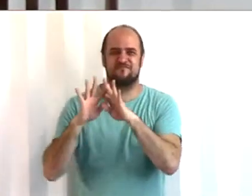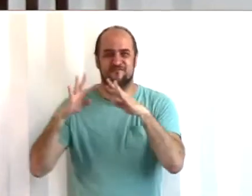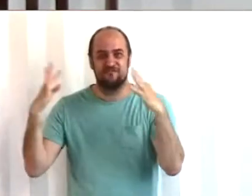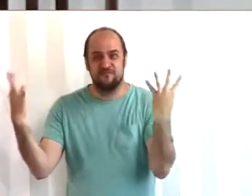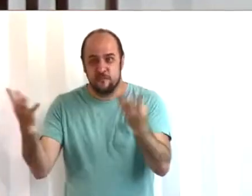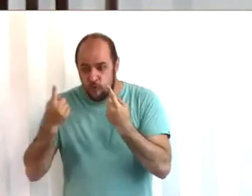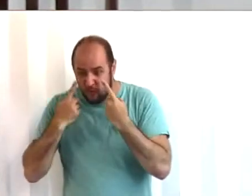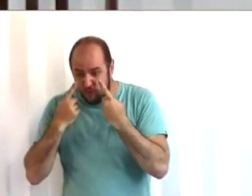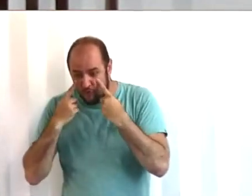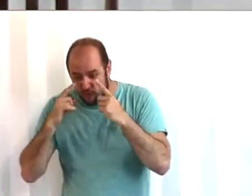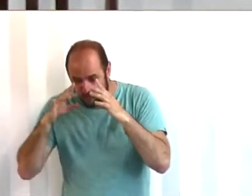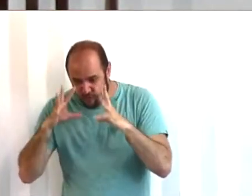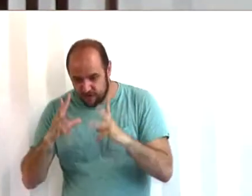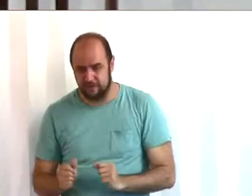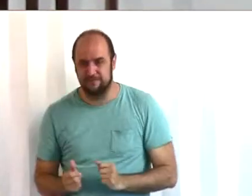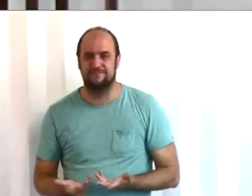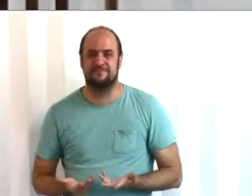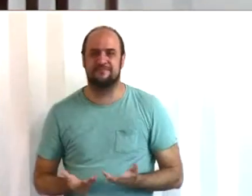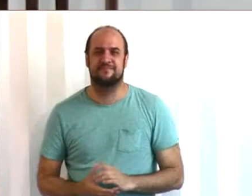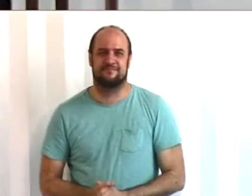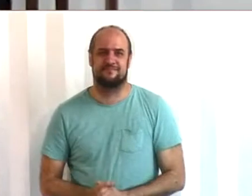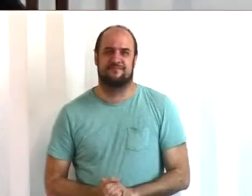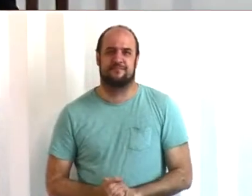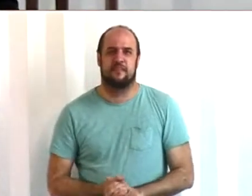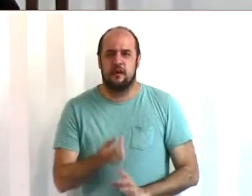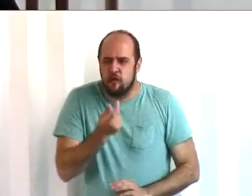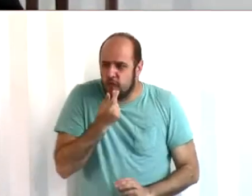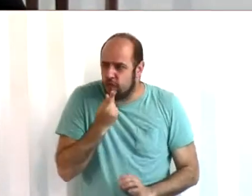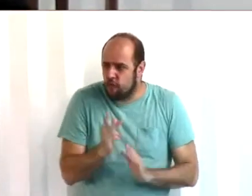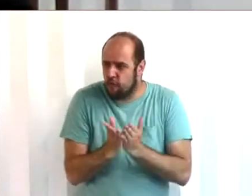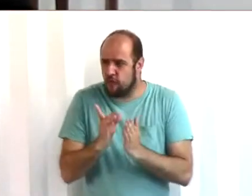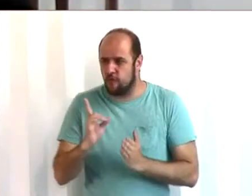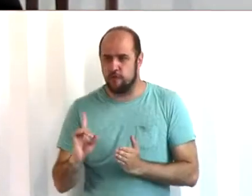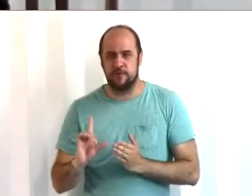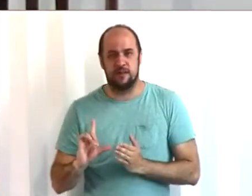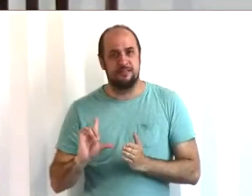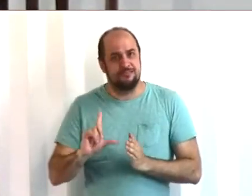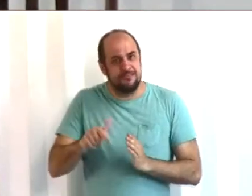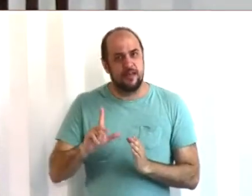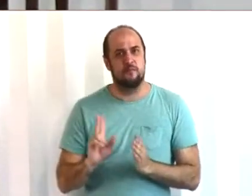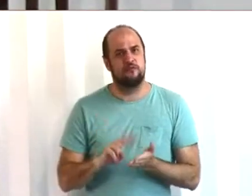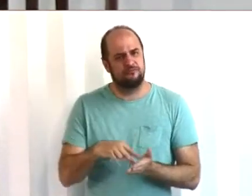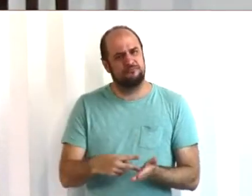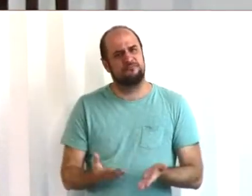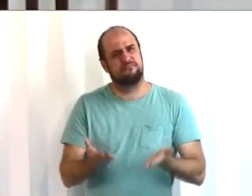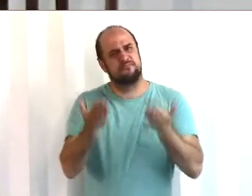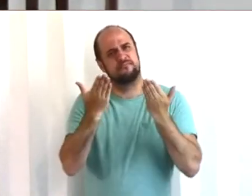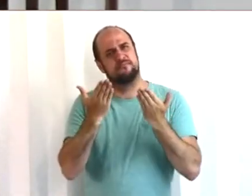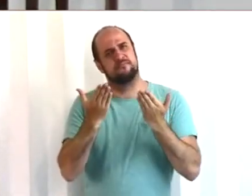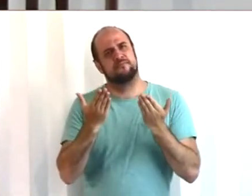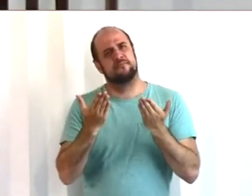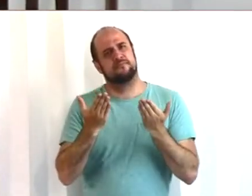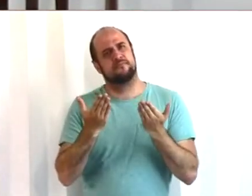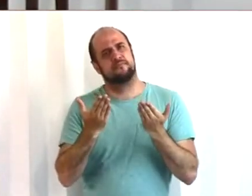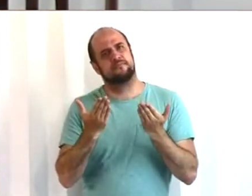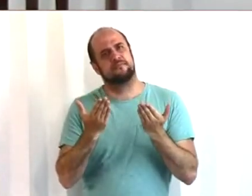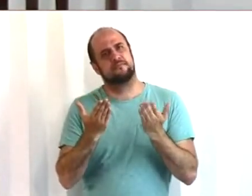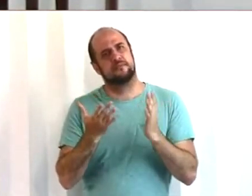de Deus diz que quando depois da sua ressurreição, enquanto ele se